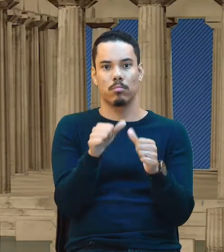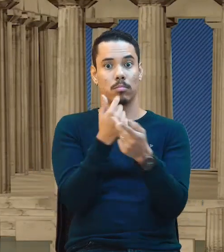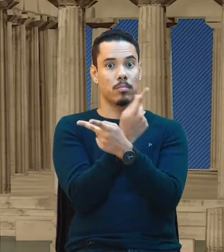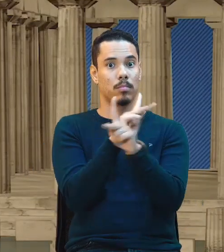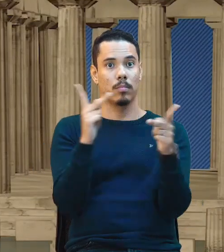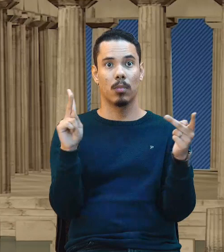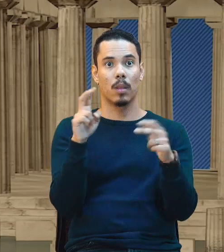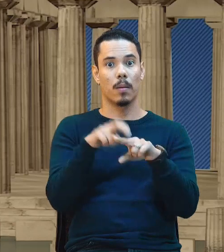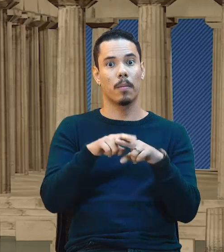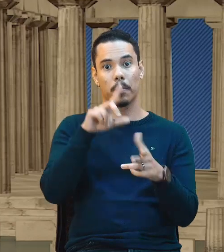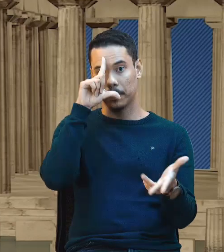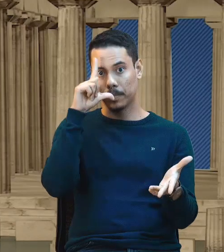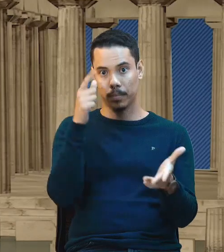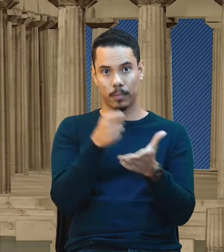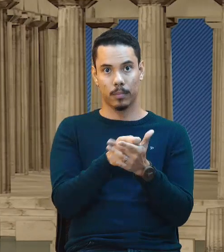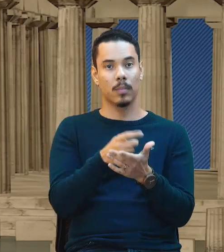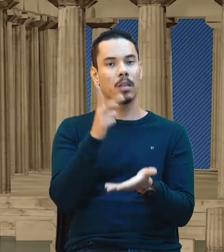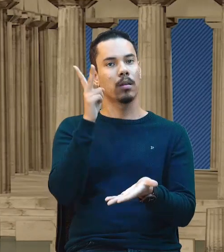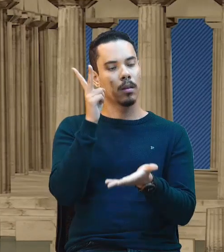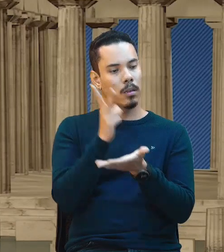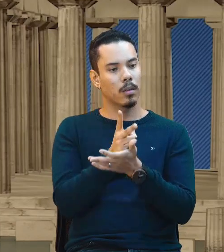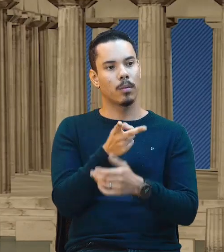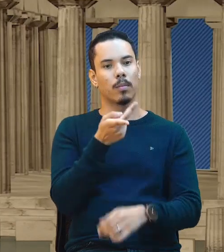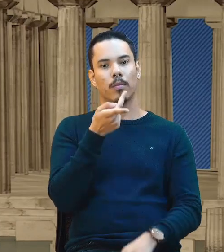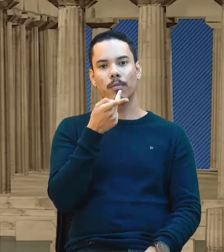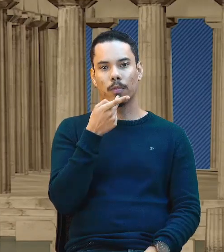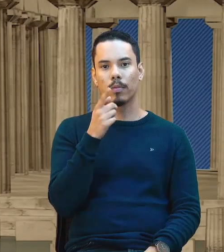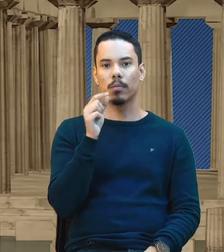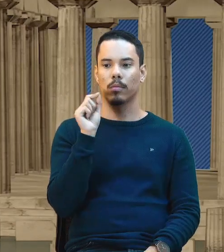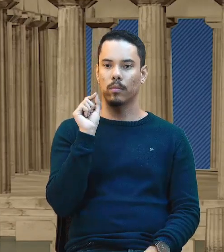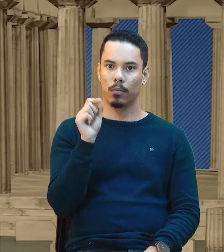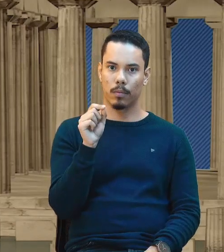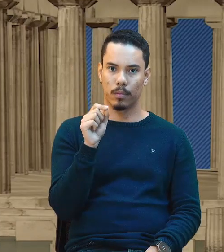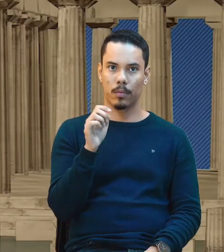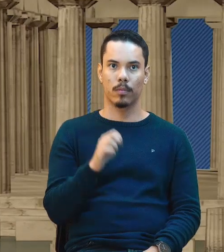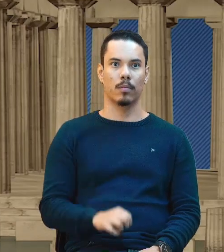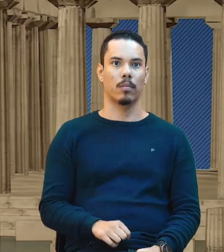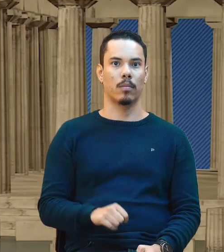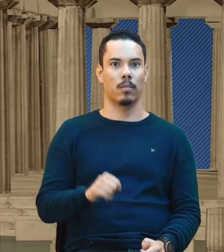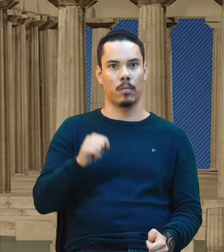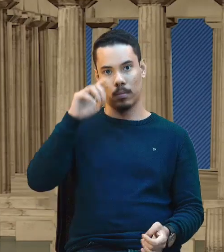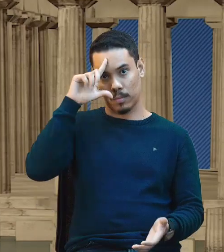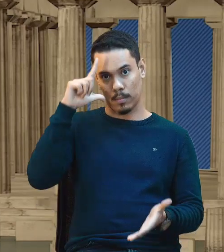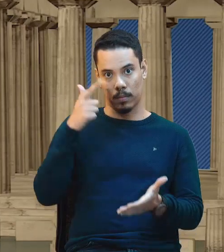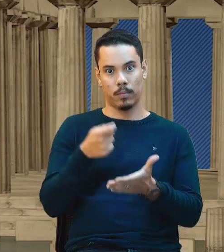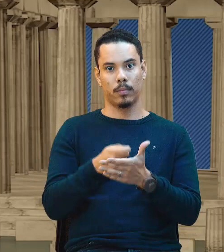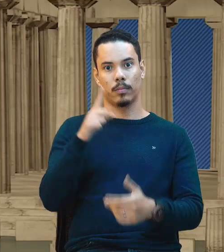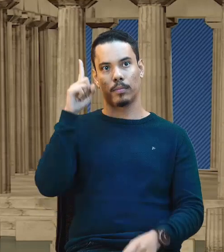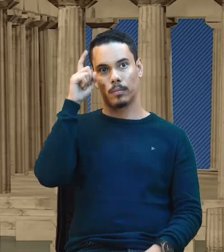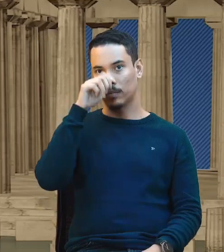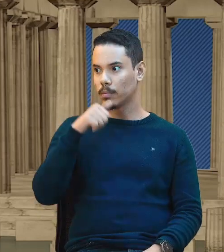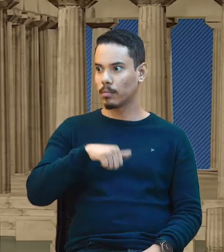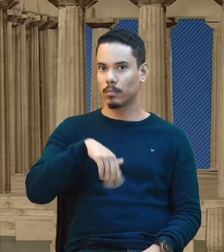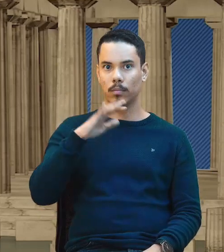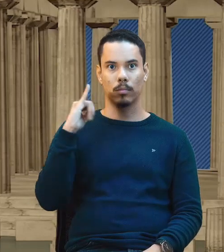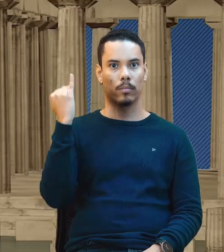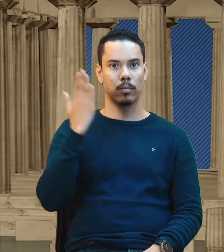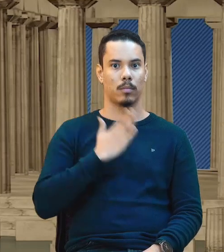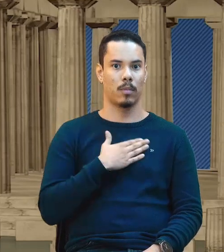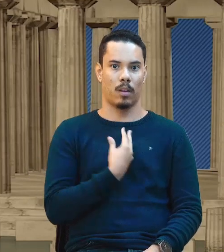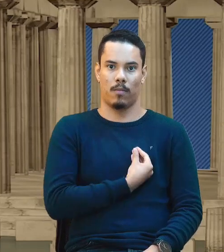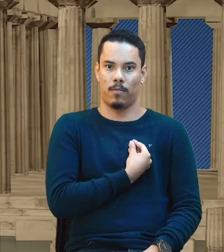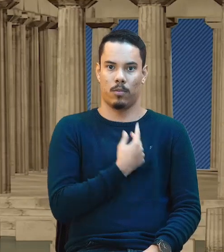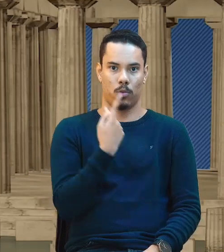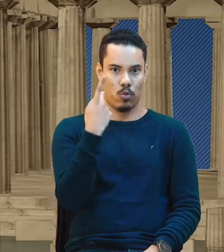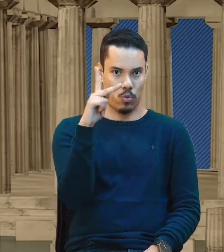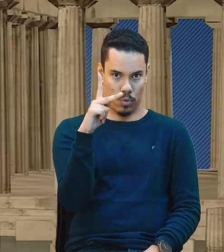quê? Falei e sempre falo, as decisões mais difíceis são as mais importantes da minha vida e da sua vida,